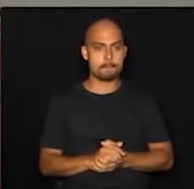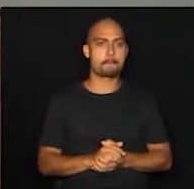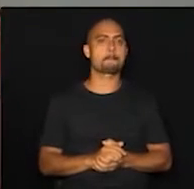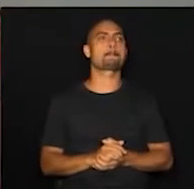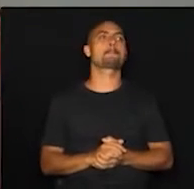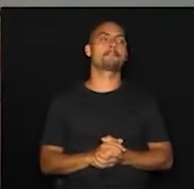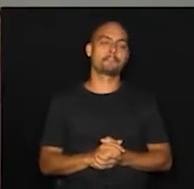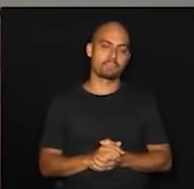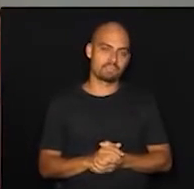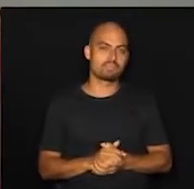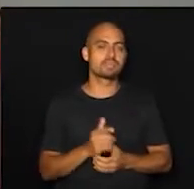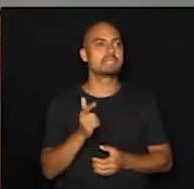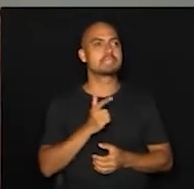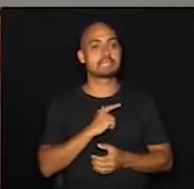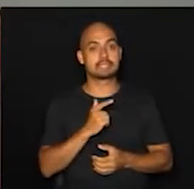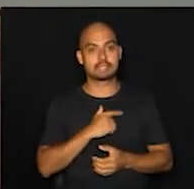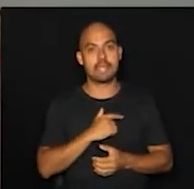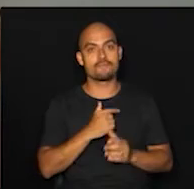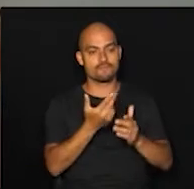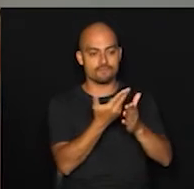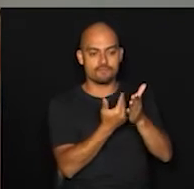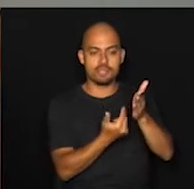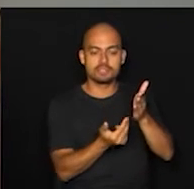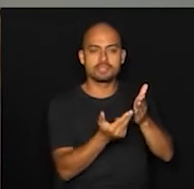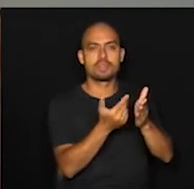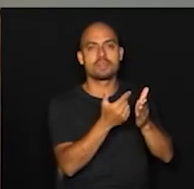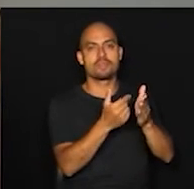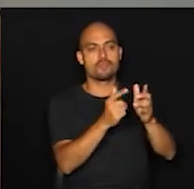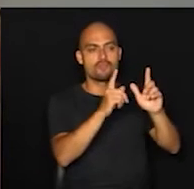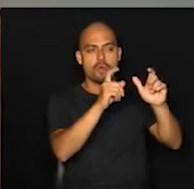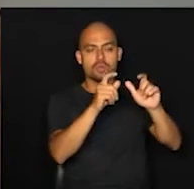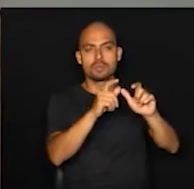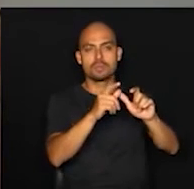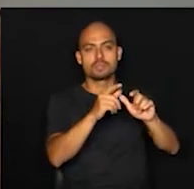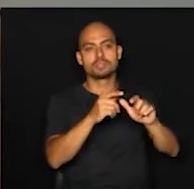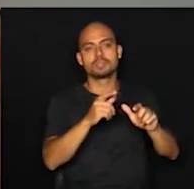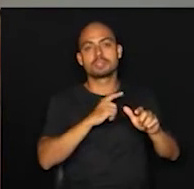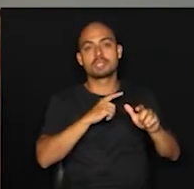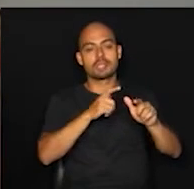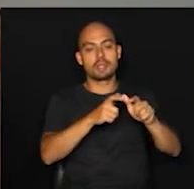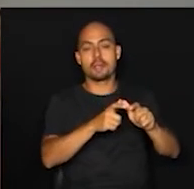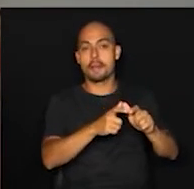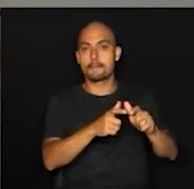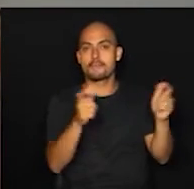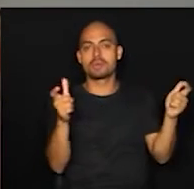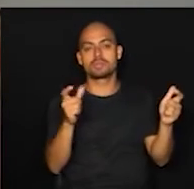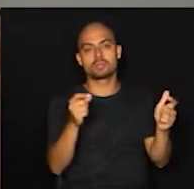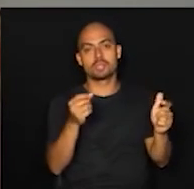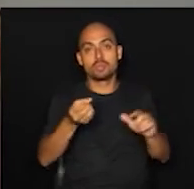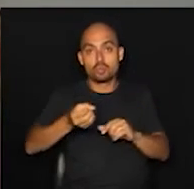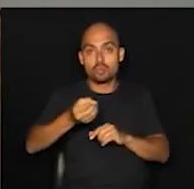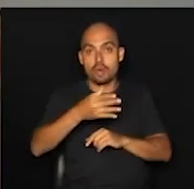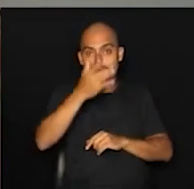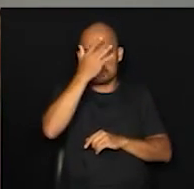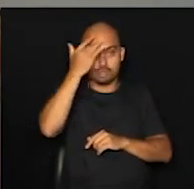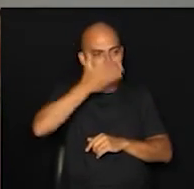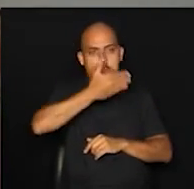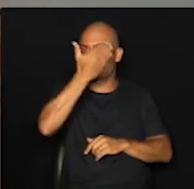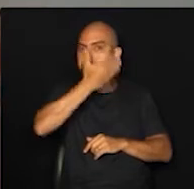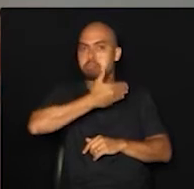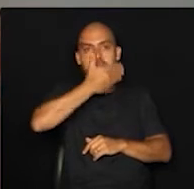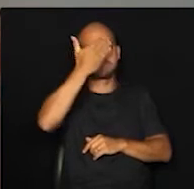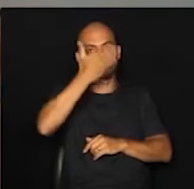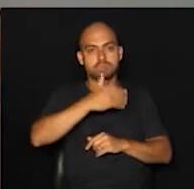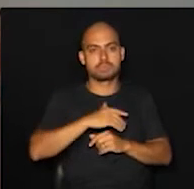Muitas ilustrações, a maioria é inédita, inclusive há a foto que as pessoas nunca tinham visto, ninguém, né,